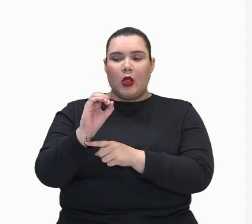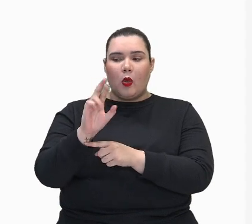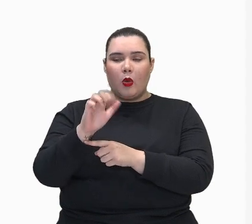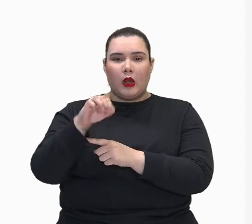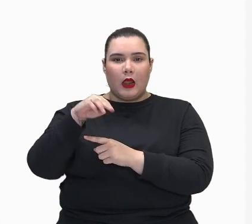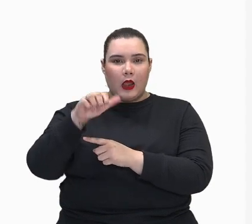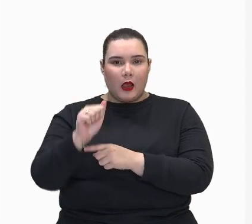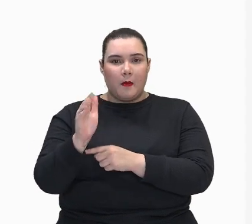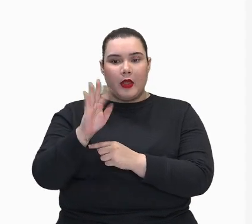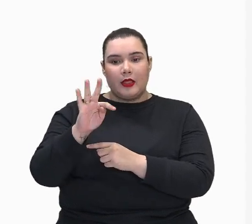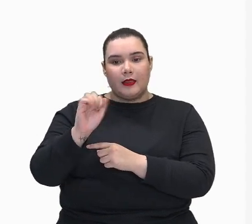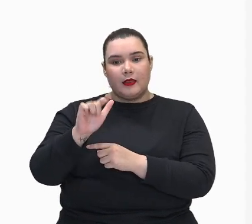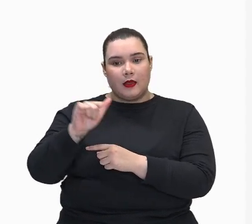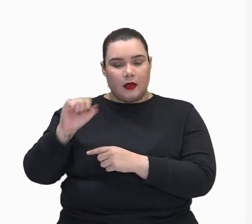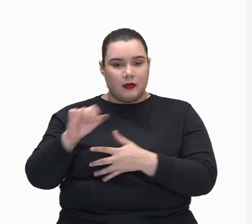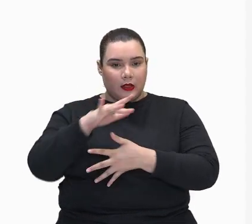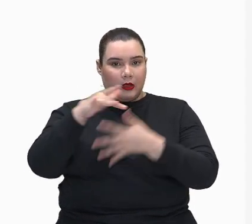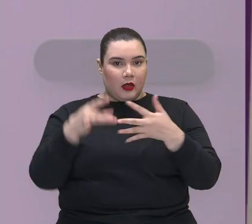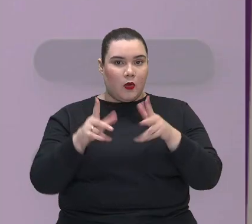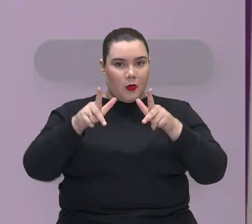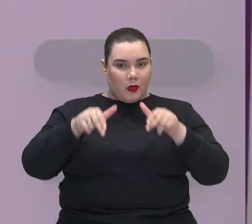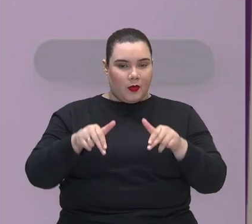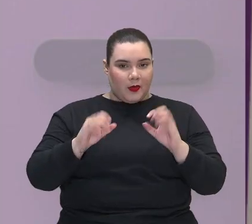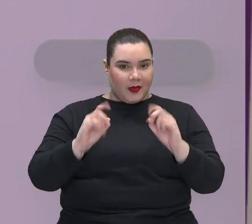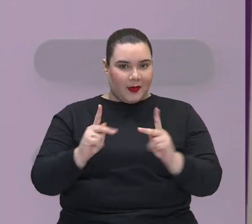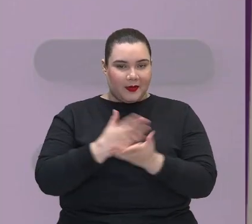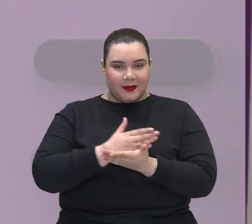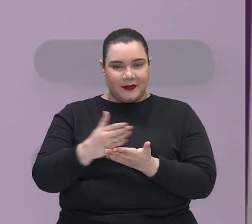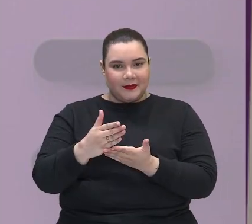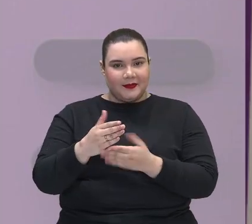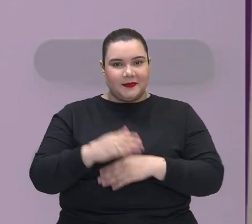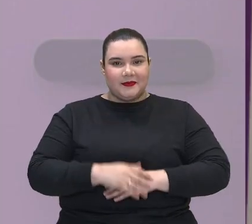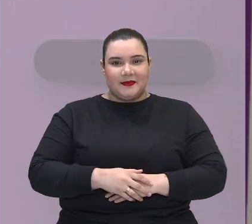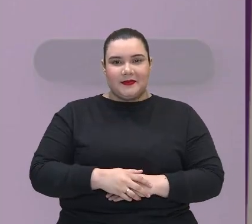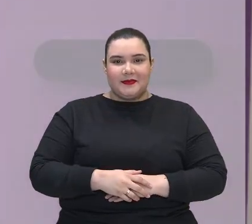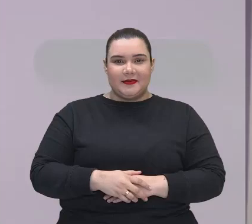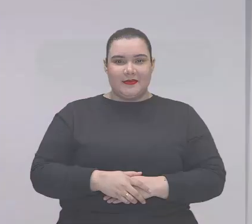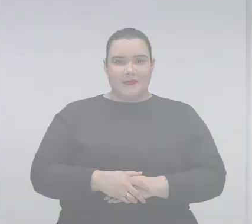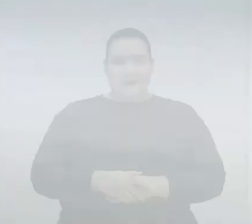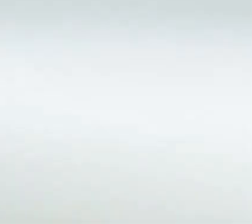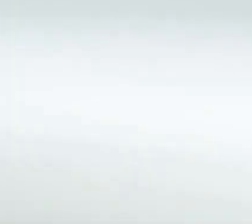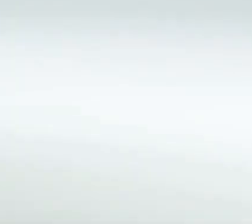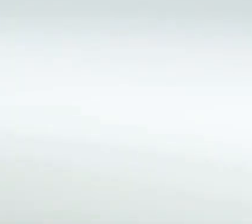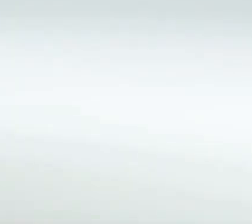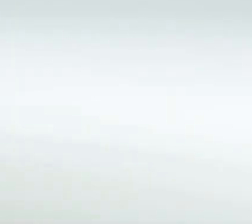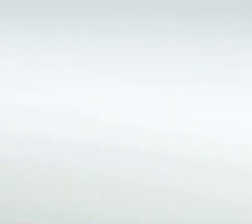Detalhamento, aplicações do Teorema de Tales. Então vamos para a nossa aula.